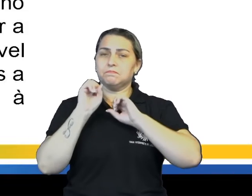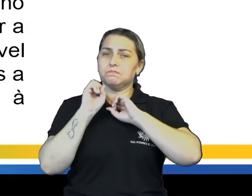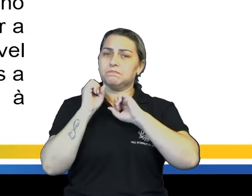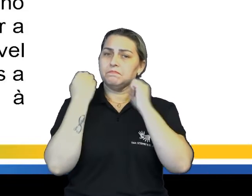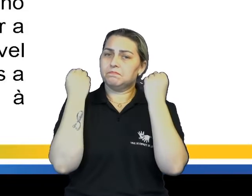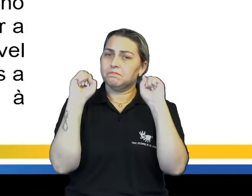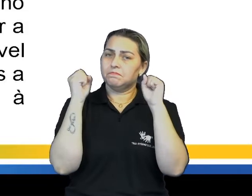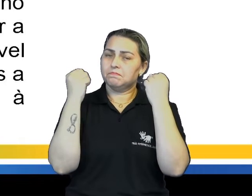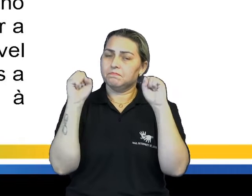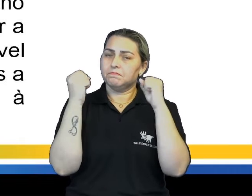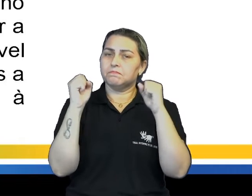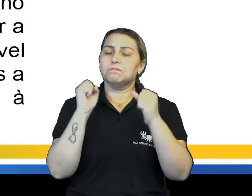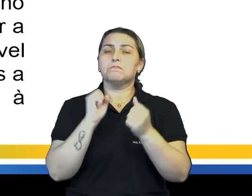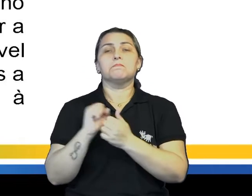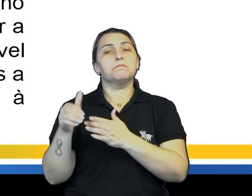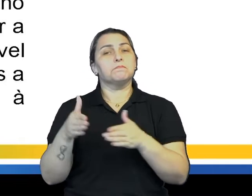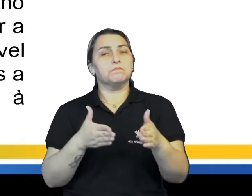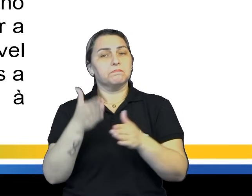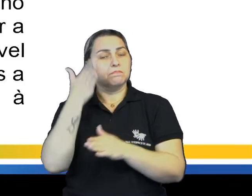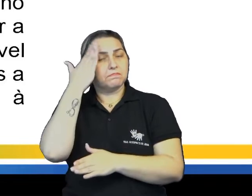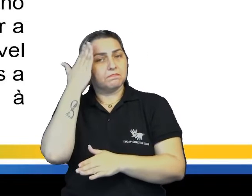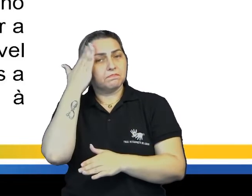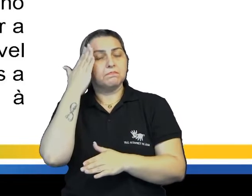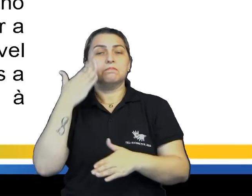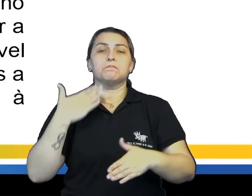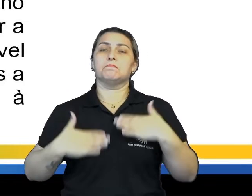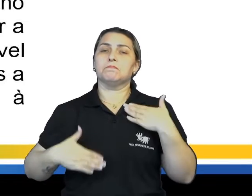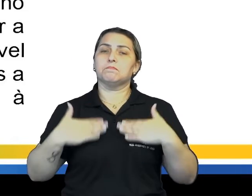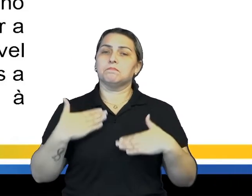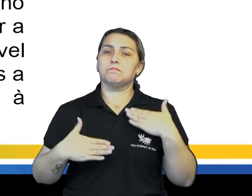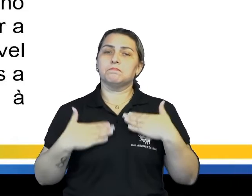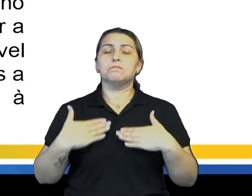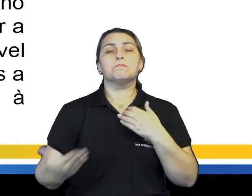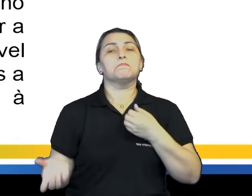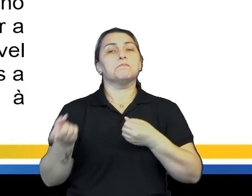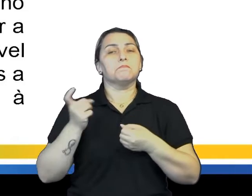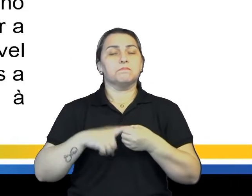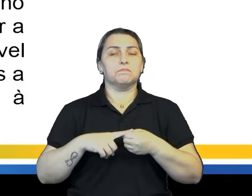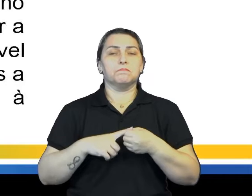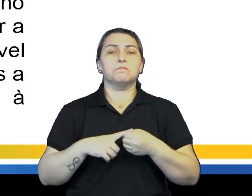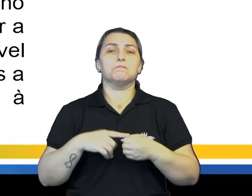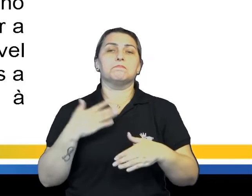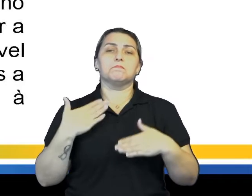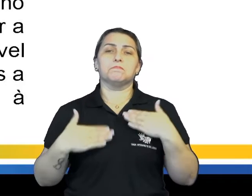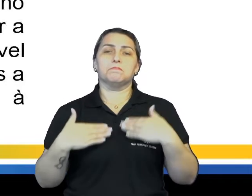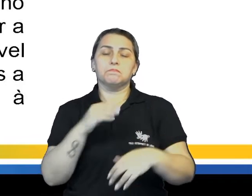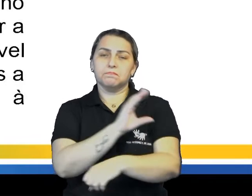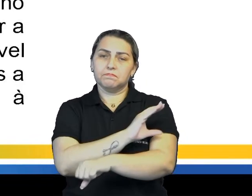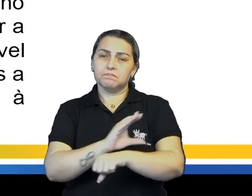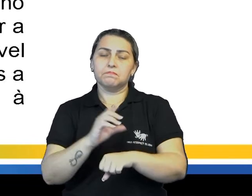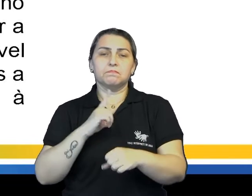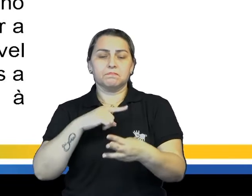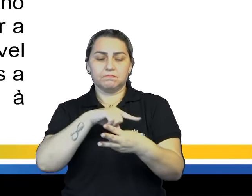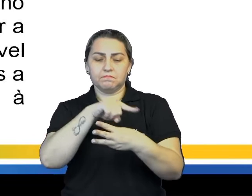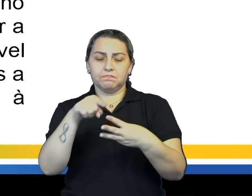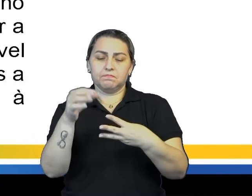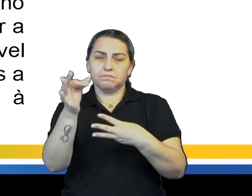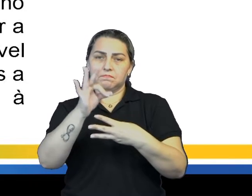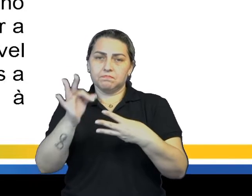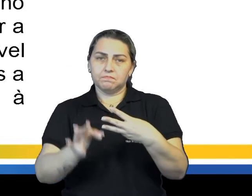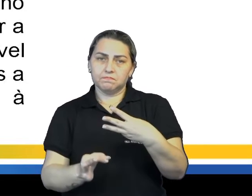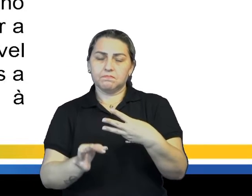vai nos direcionar para esse caminho de saber sobre o corpo, voltado para a cultura corporal? Aqui a gente tem 3 elementos que são